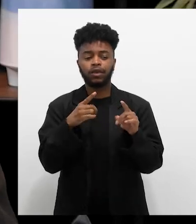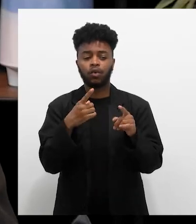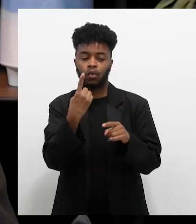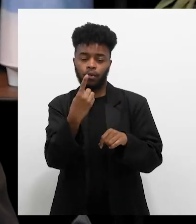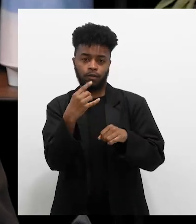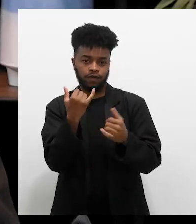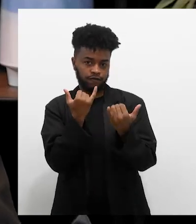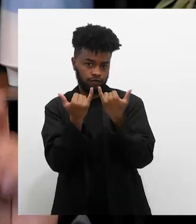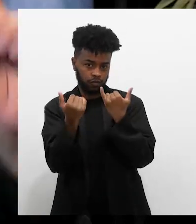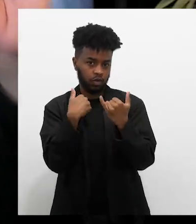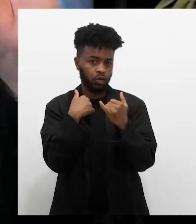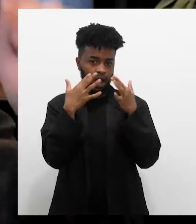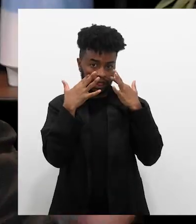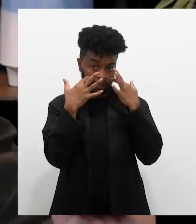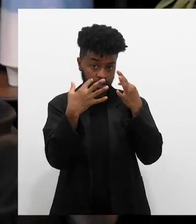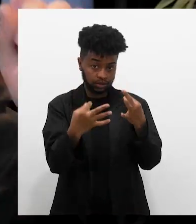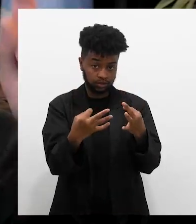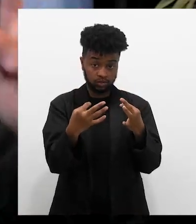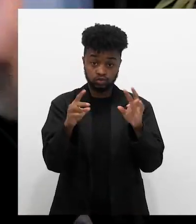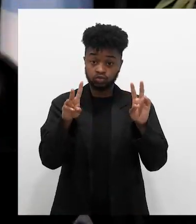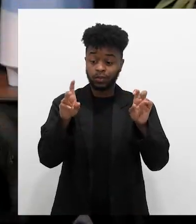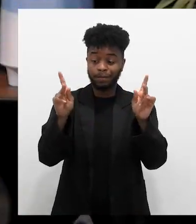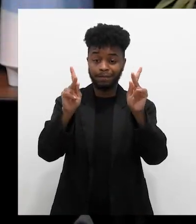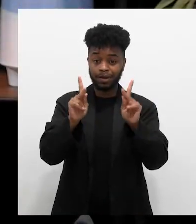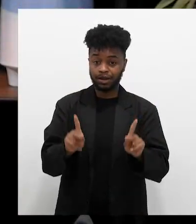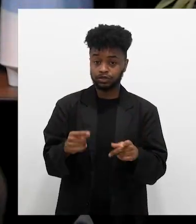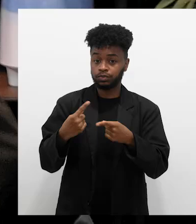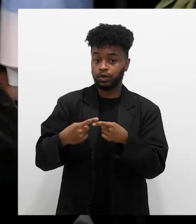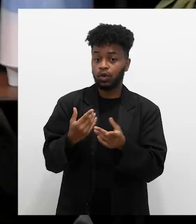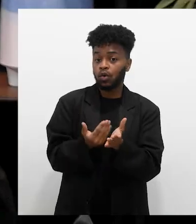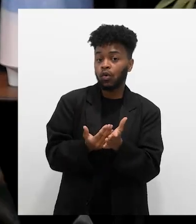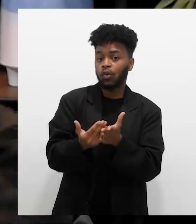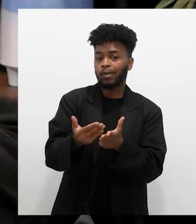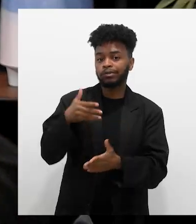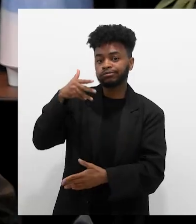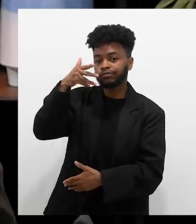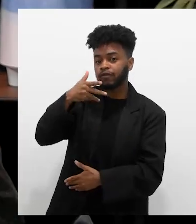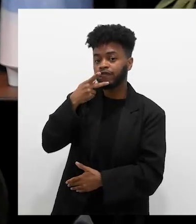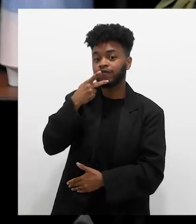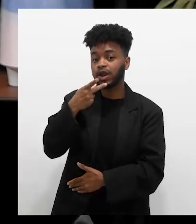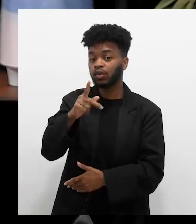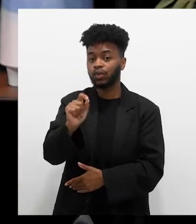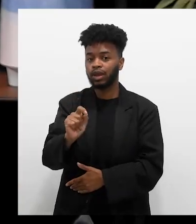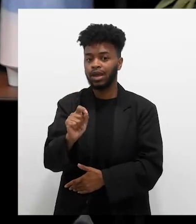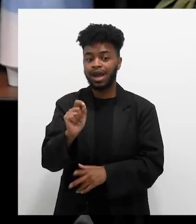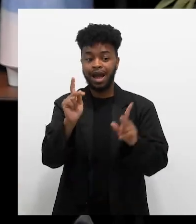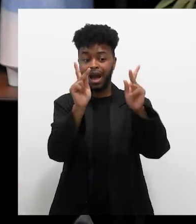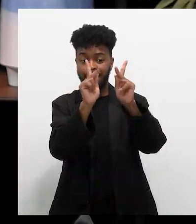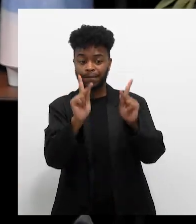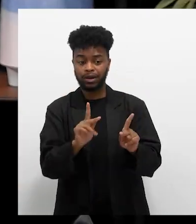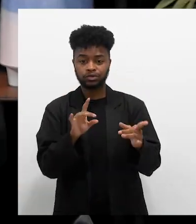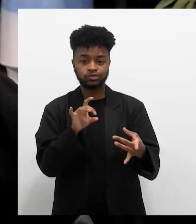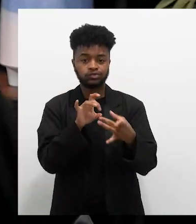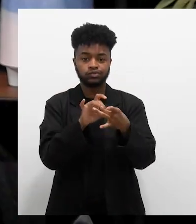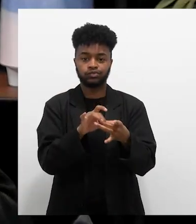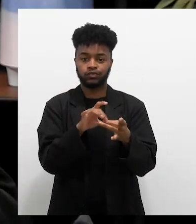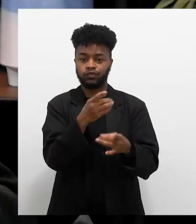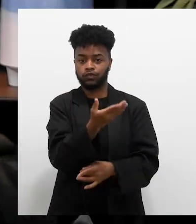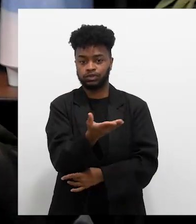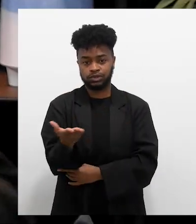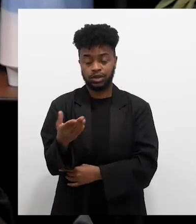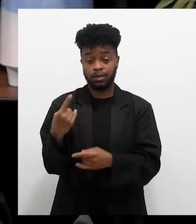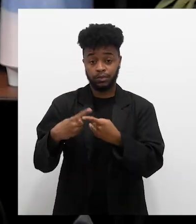Paz. Paz. Ele começa o discurso dele, a paz esteja convosco, que é como